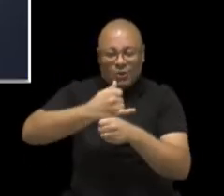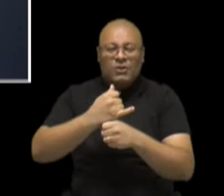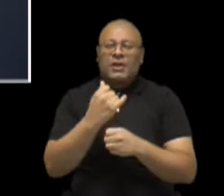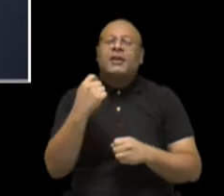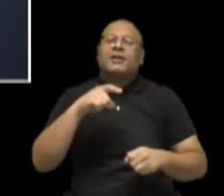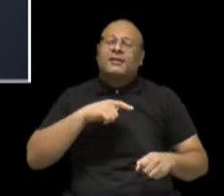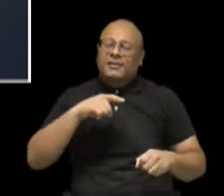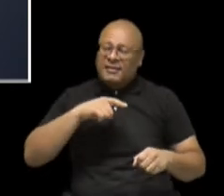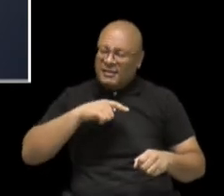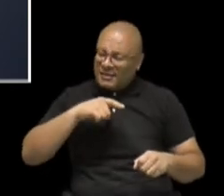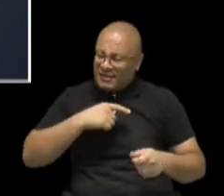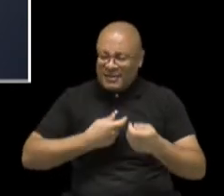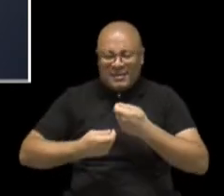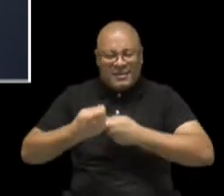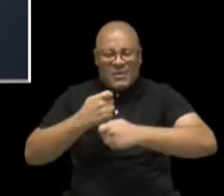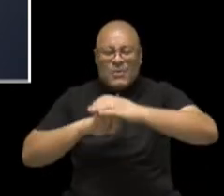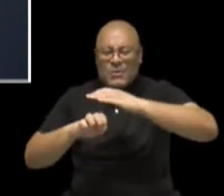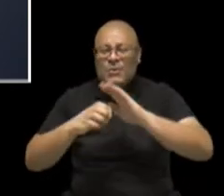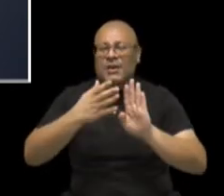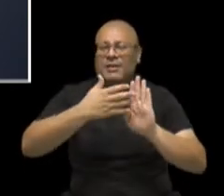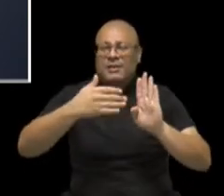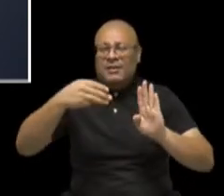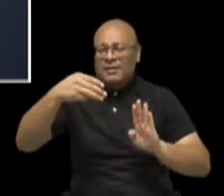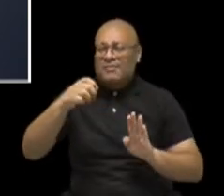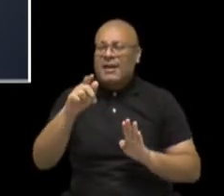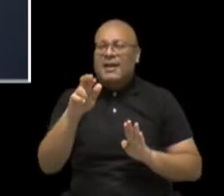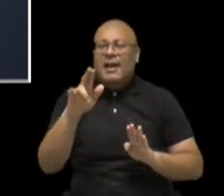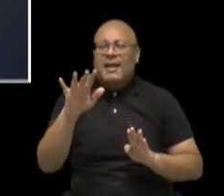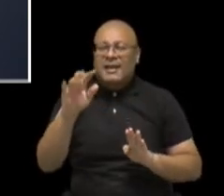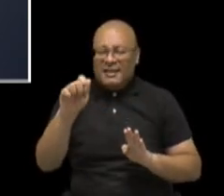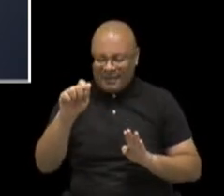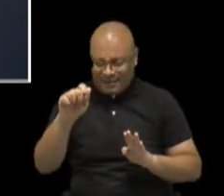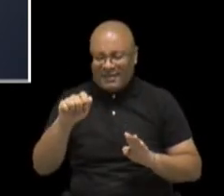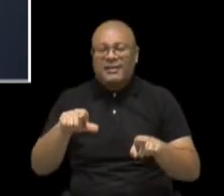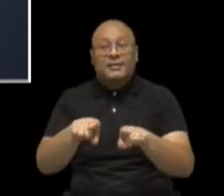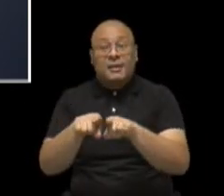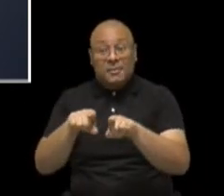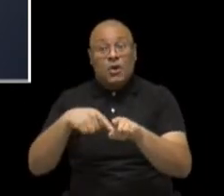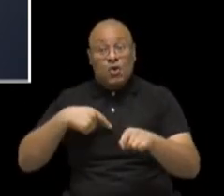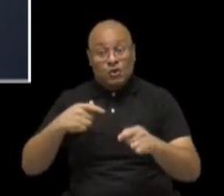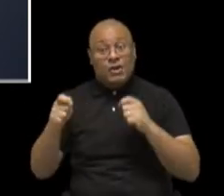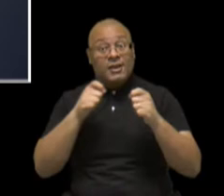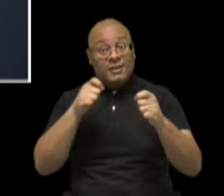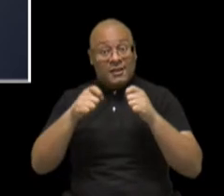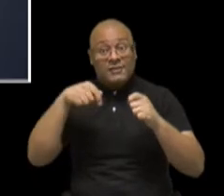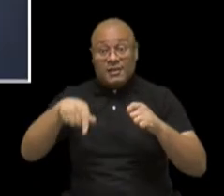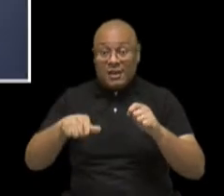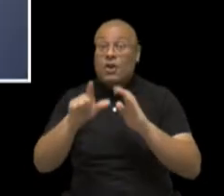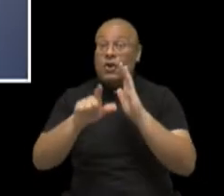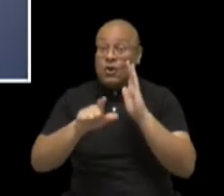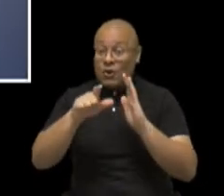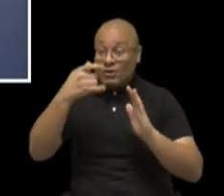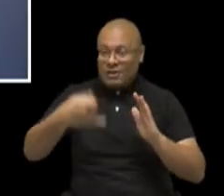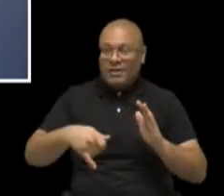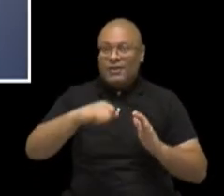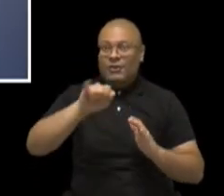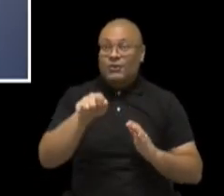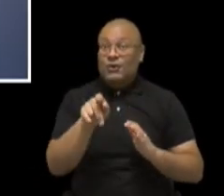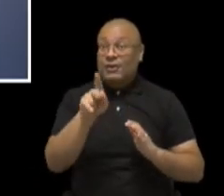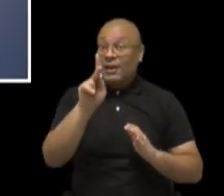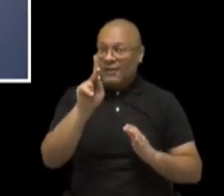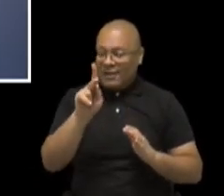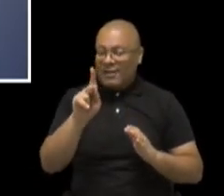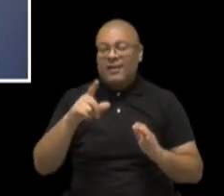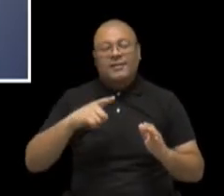Império de Wellness. E a estilista Margherita Missoni, da marca MMissoni, que tem loja no JK Iguatemi. O evento está acontecendo